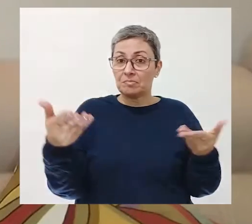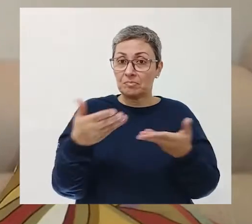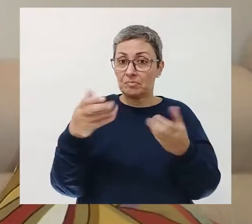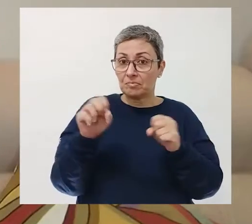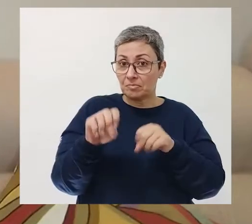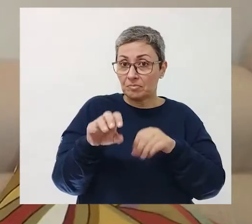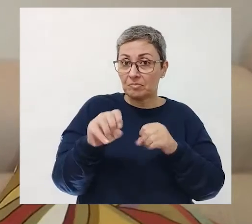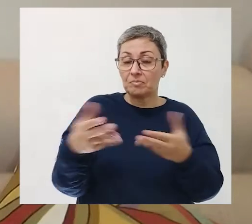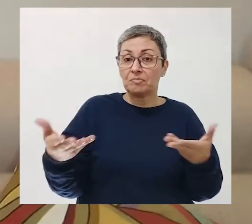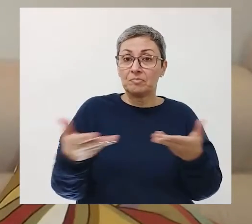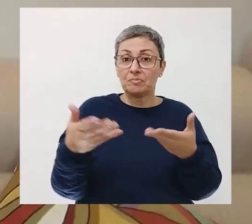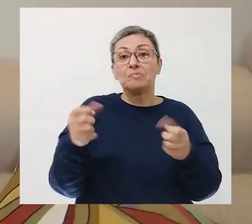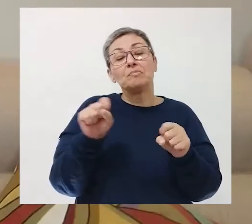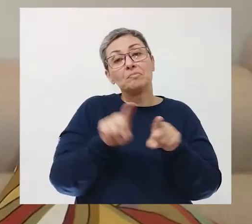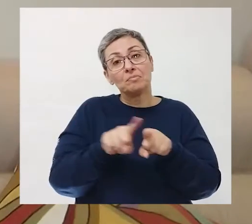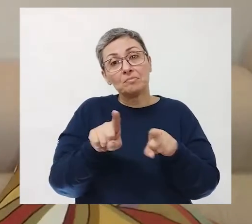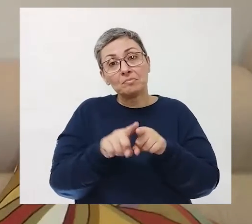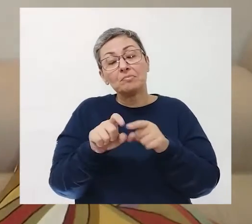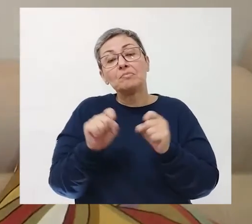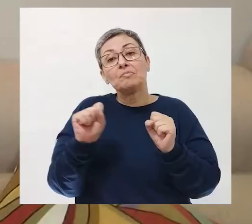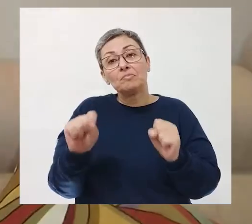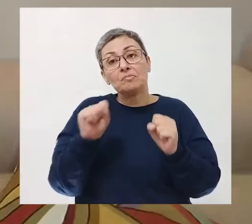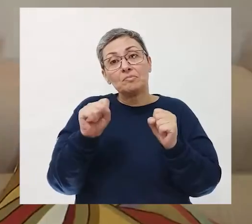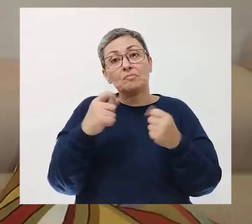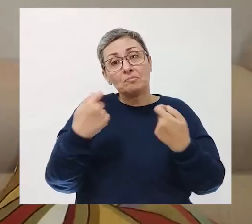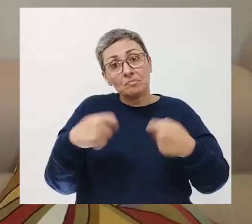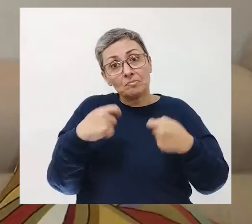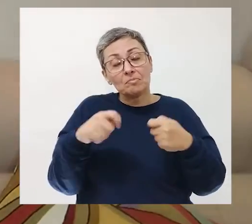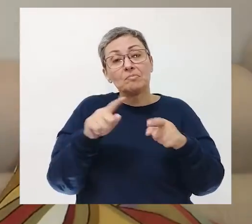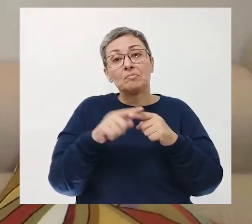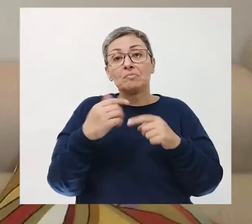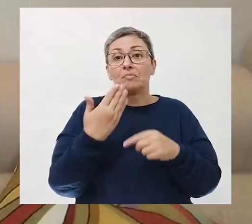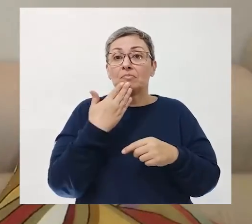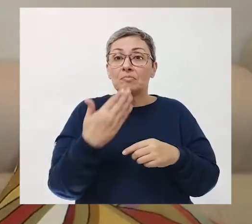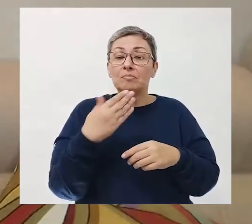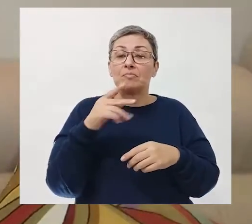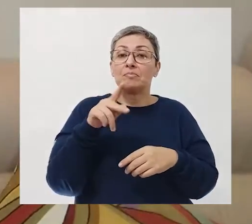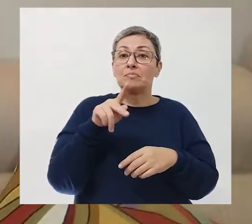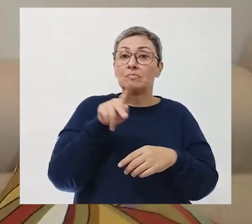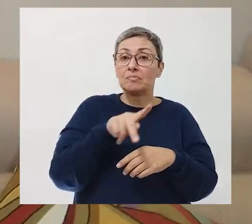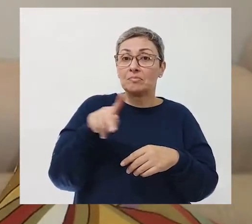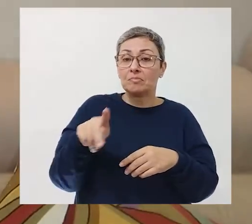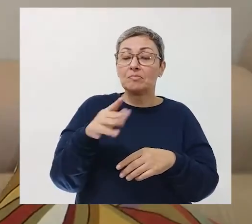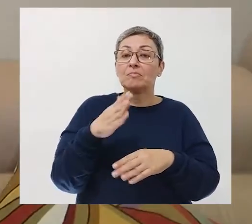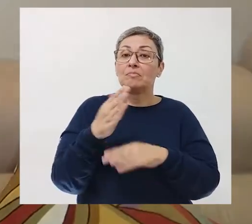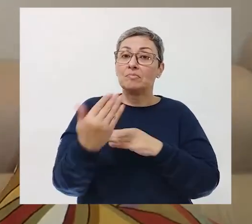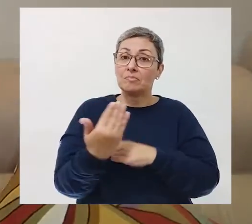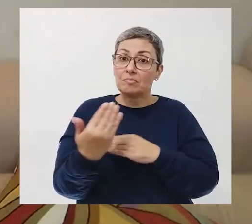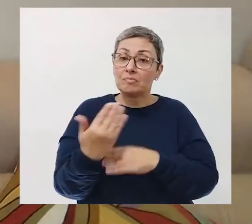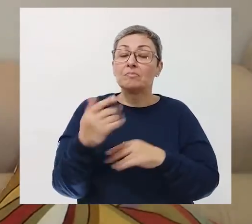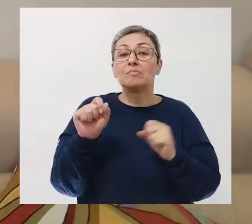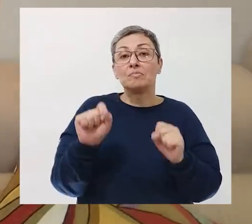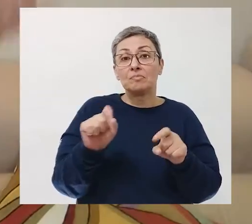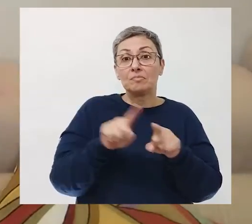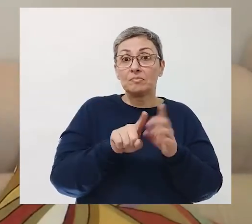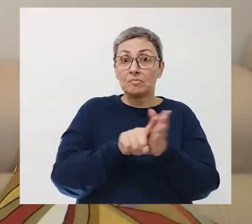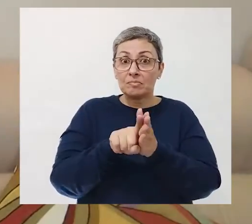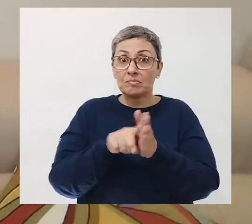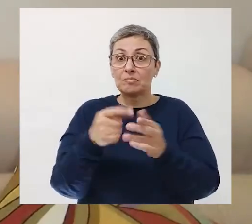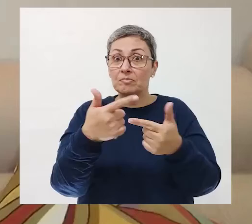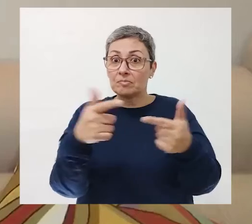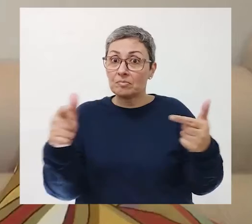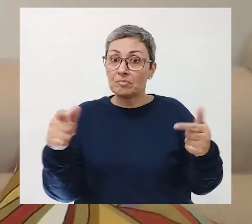pra vocês, mas também vocês podem, se precisar também, pode pedir ajuda à professora, de vocês, para pesquisar